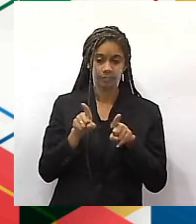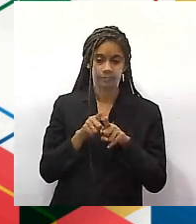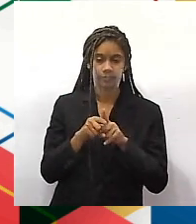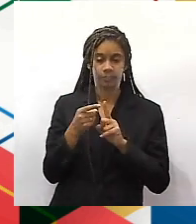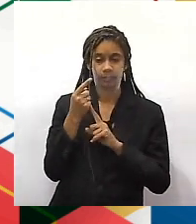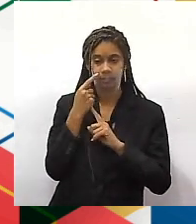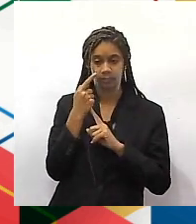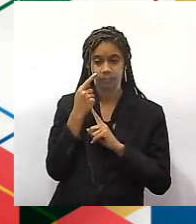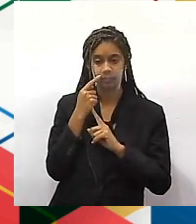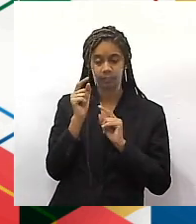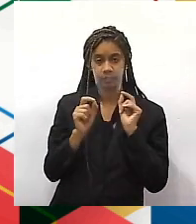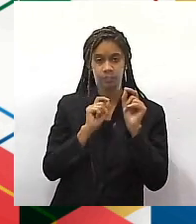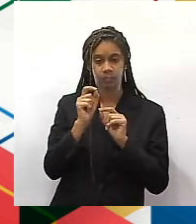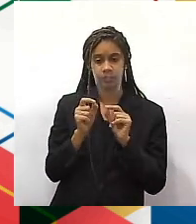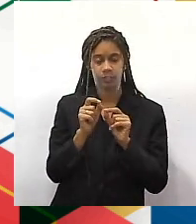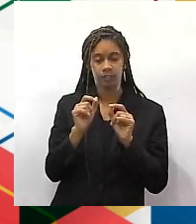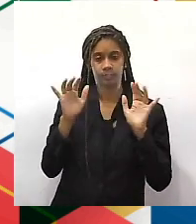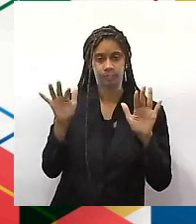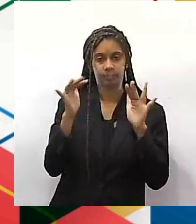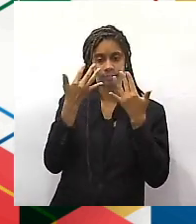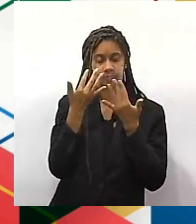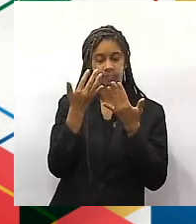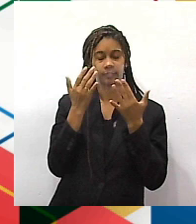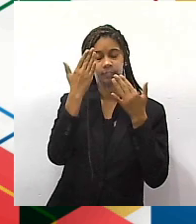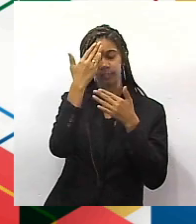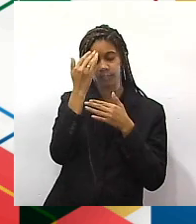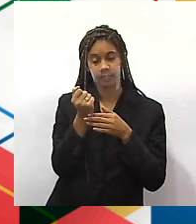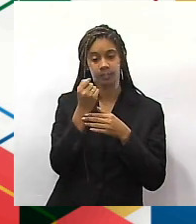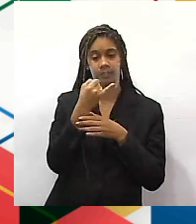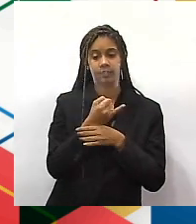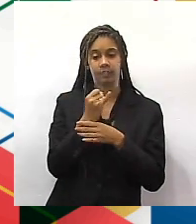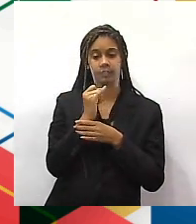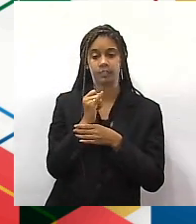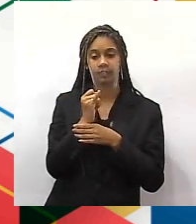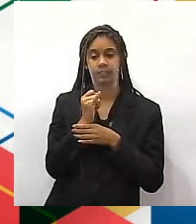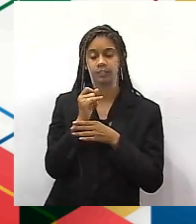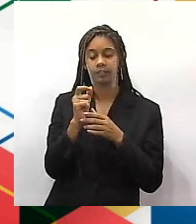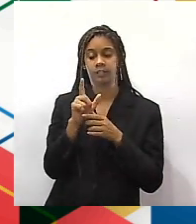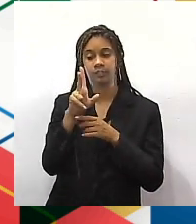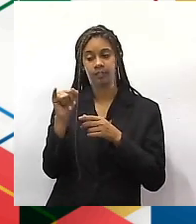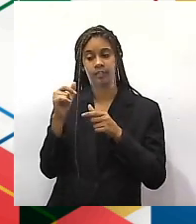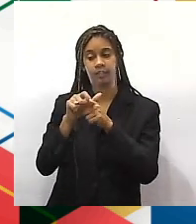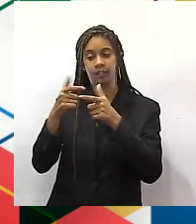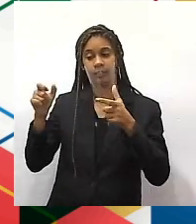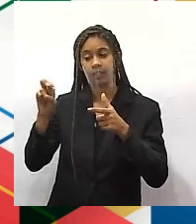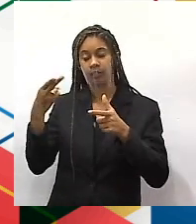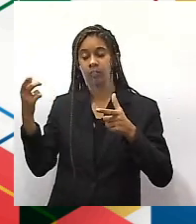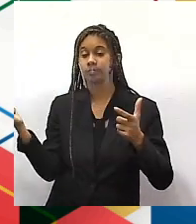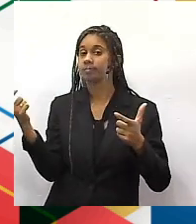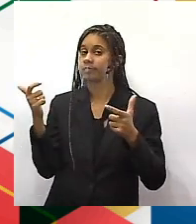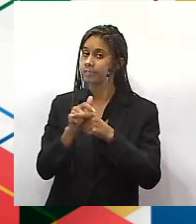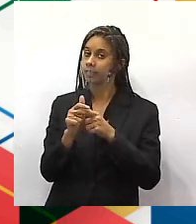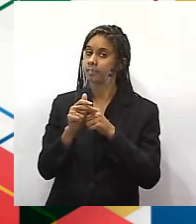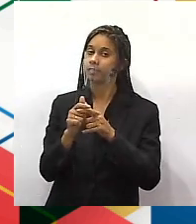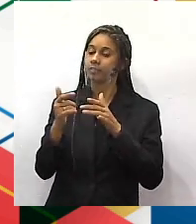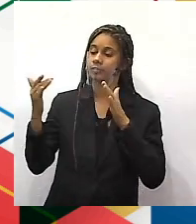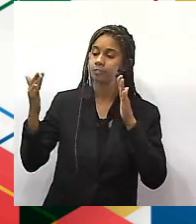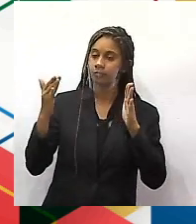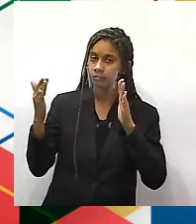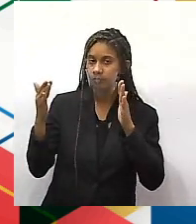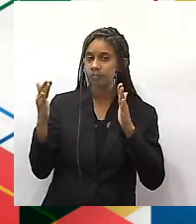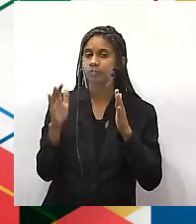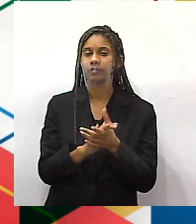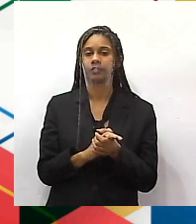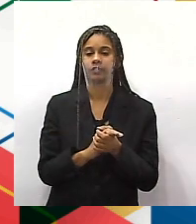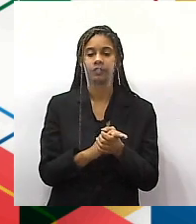para multiplicar, você tem que prestar atenção para saber se do outro lado você está aumentando ou diminuindo. Se você quer o segmento menorzinho